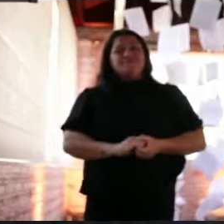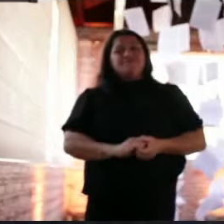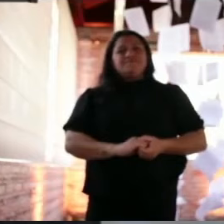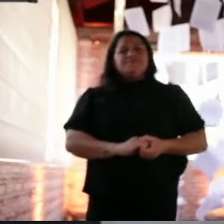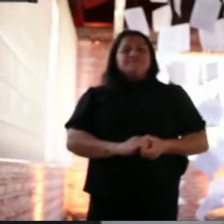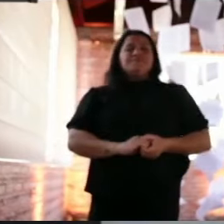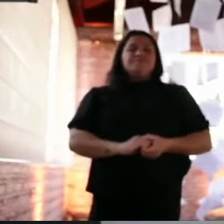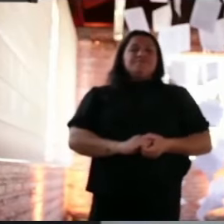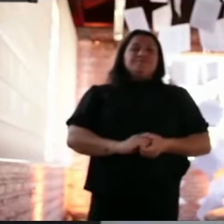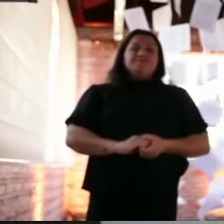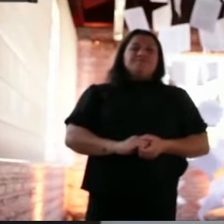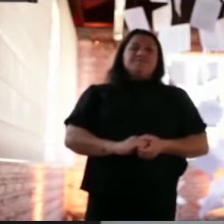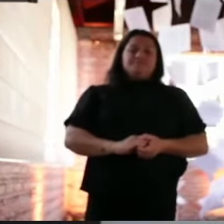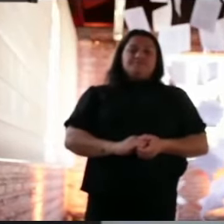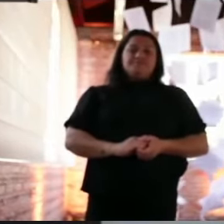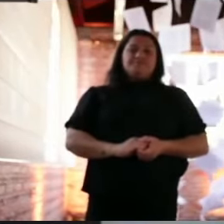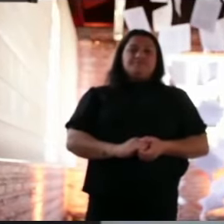então